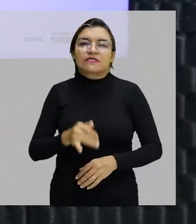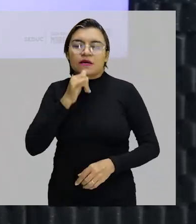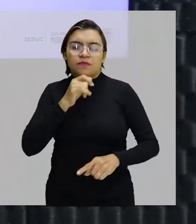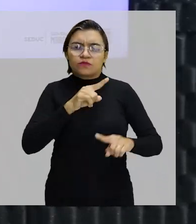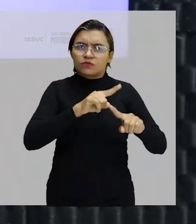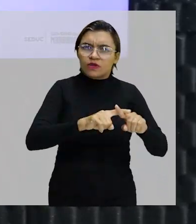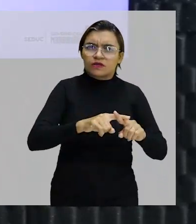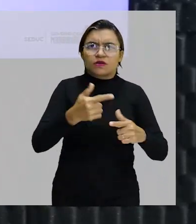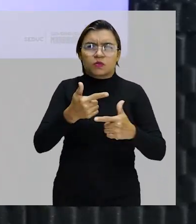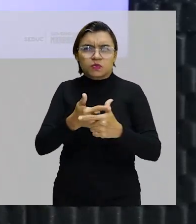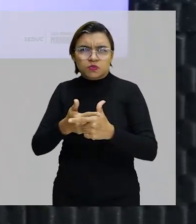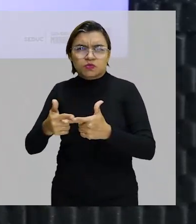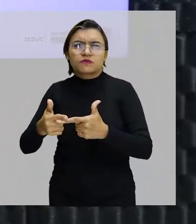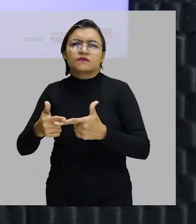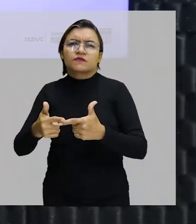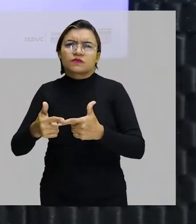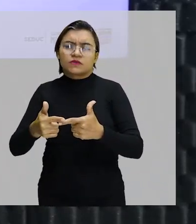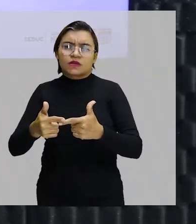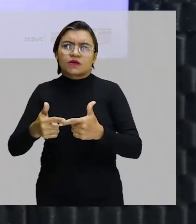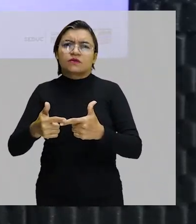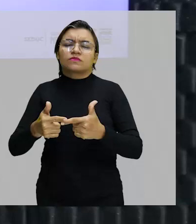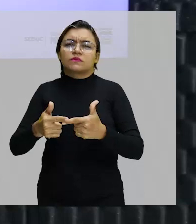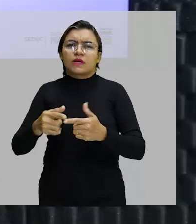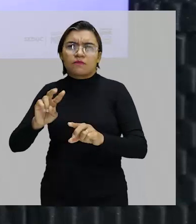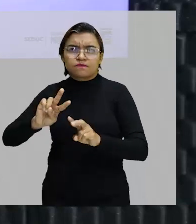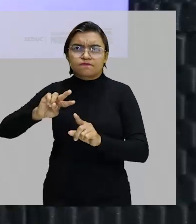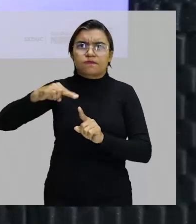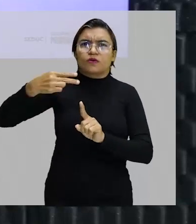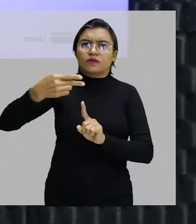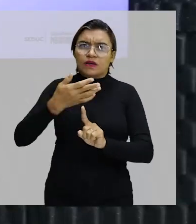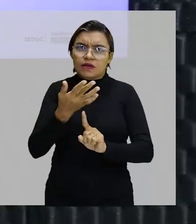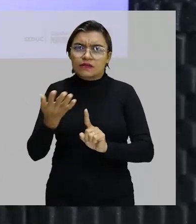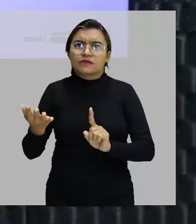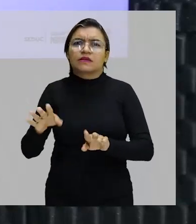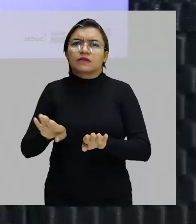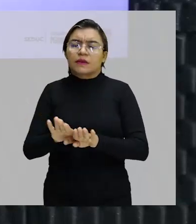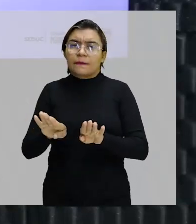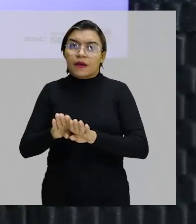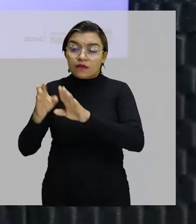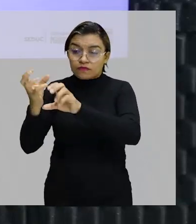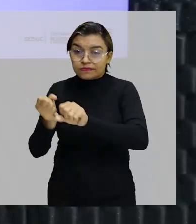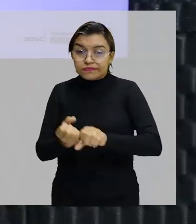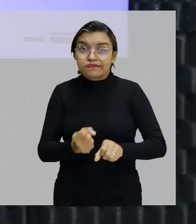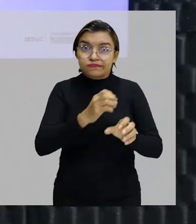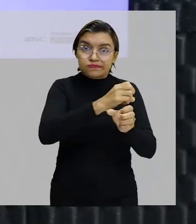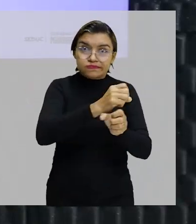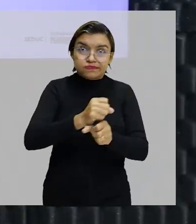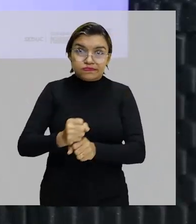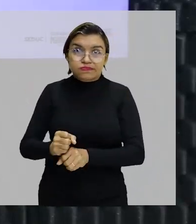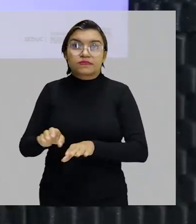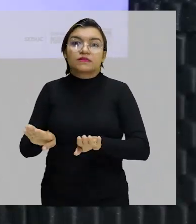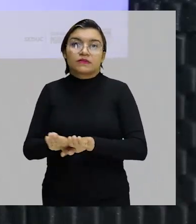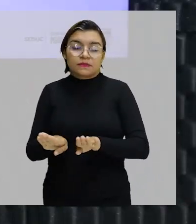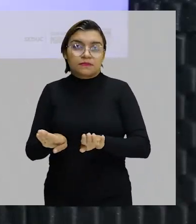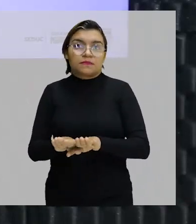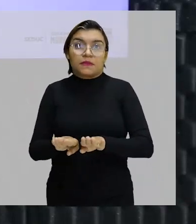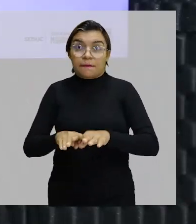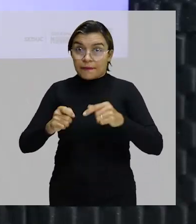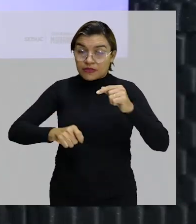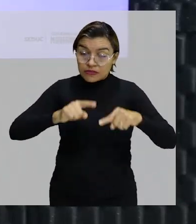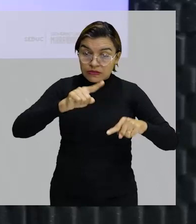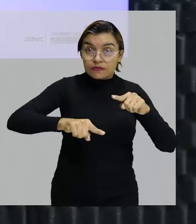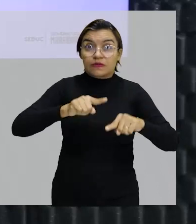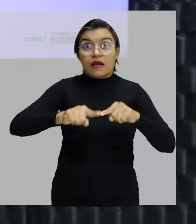Multiplicação, divisão, usar potência, regra de 3. Então, é necessário essas informações, essas